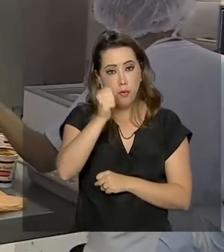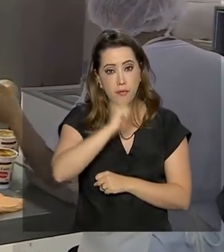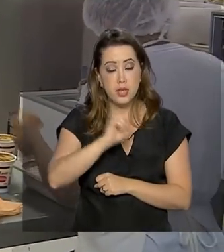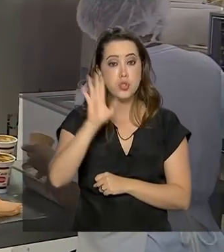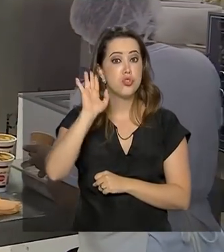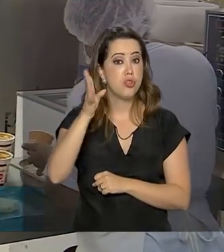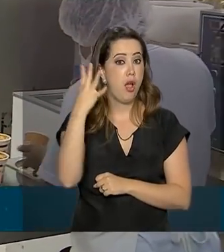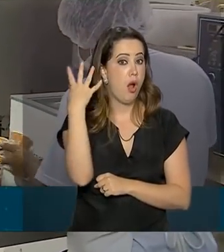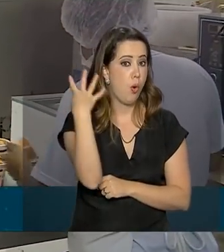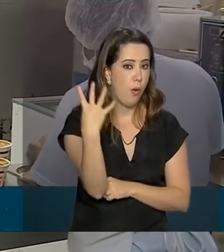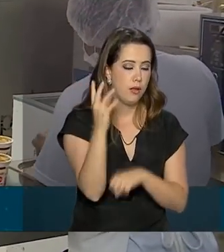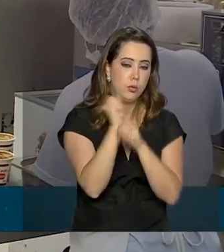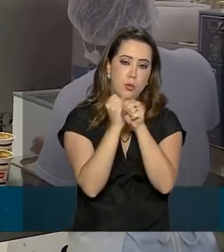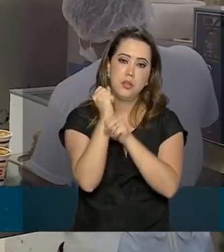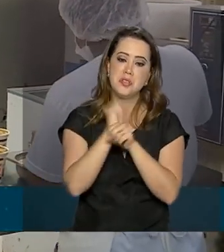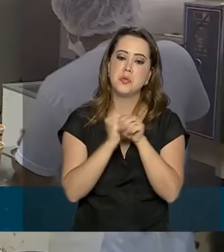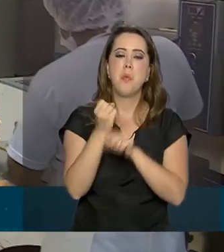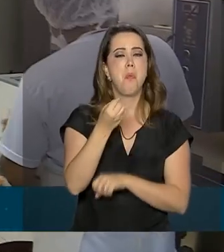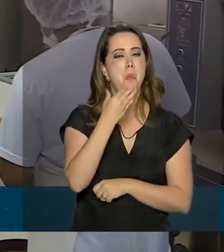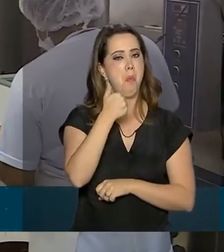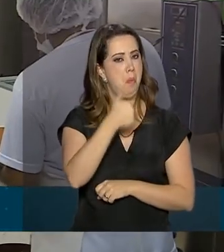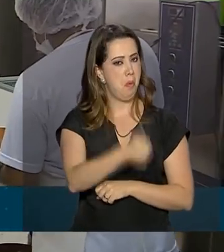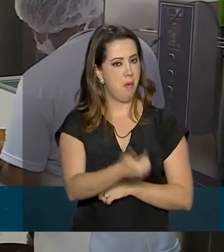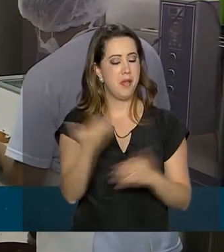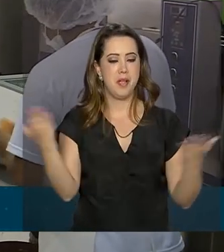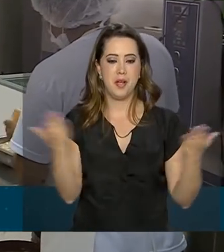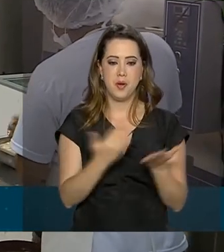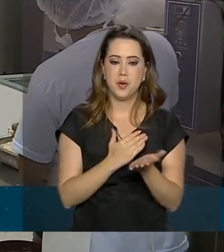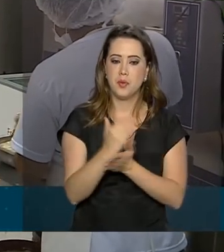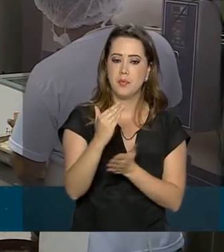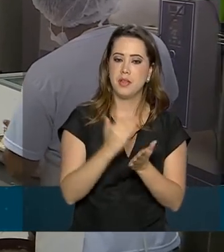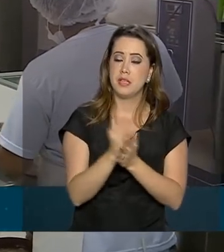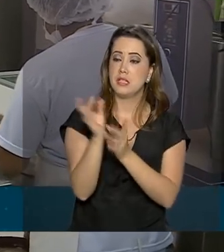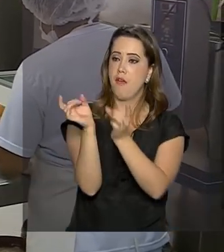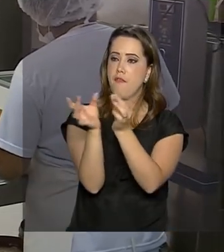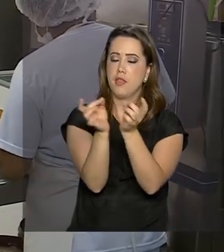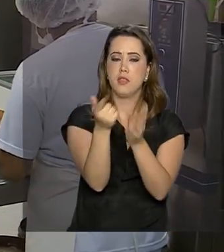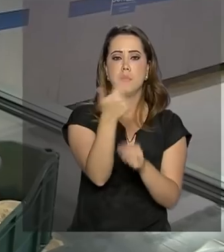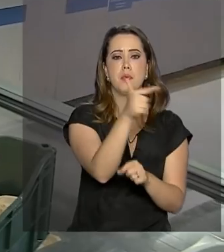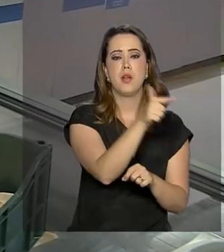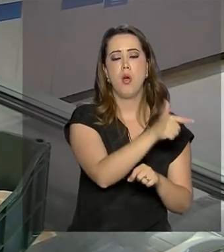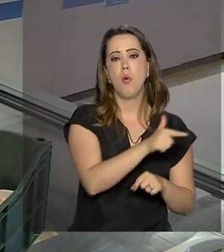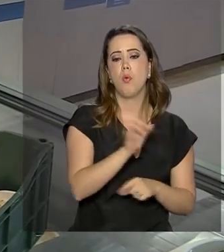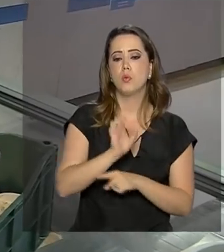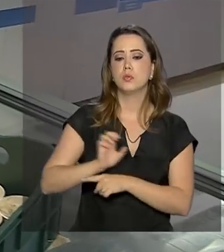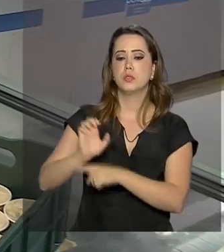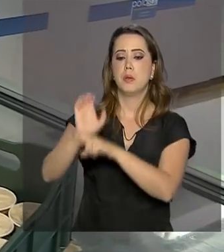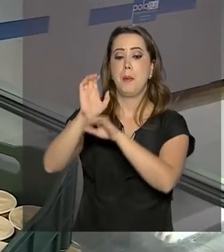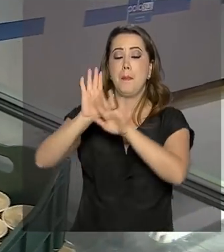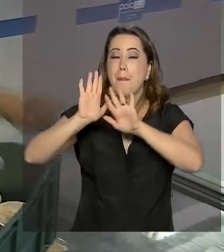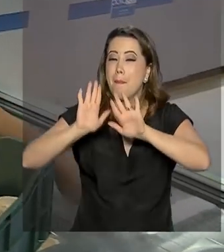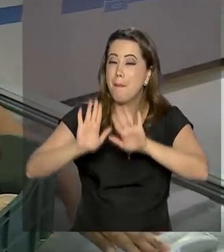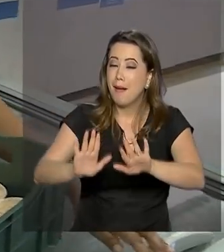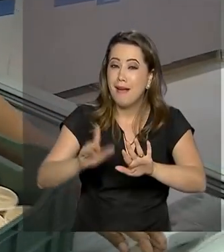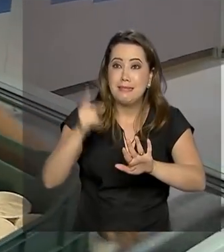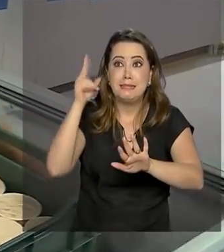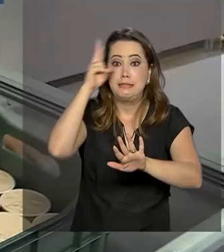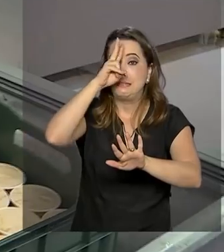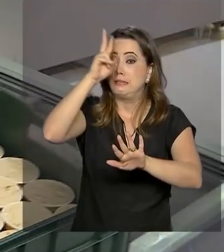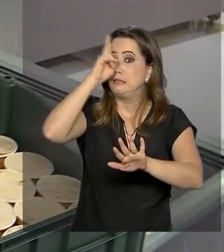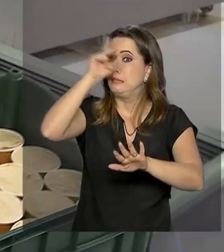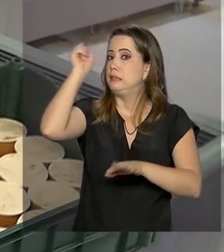O negócio vai muito bem e agora ele começa a vender para outros estados. Mas quando ele lembra das